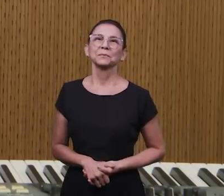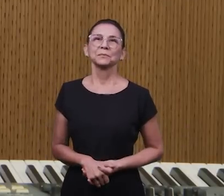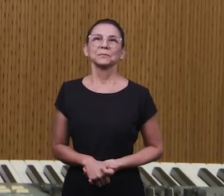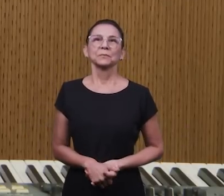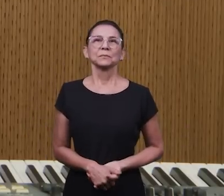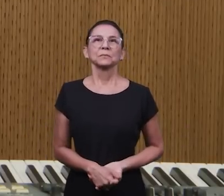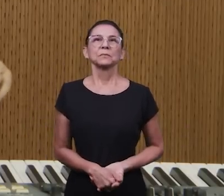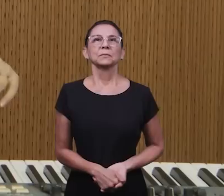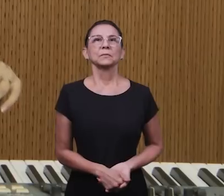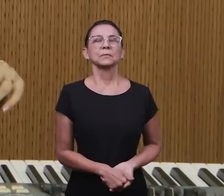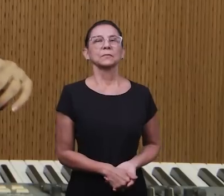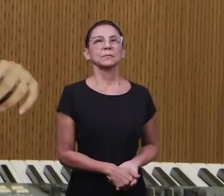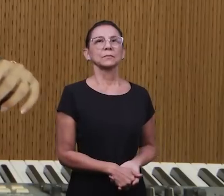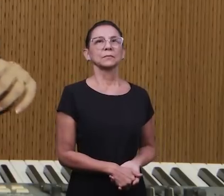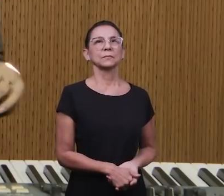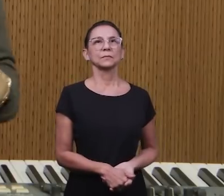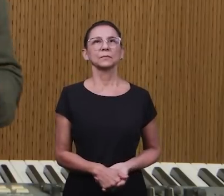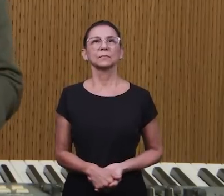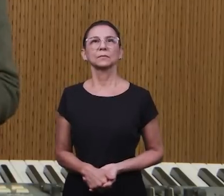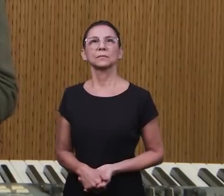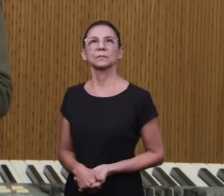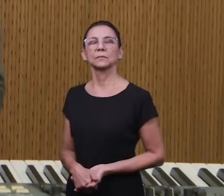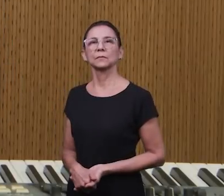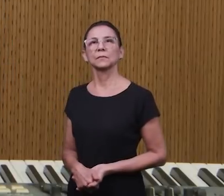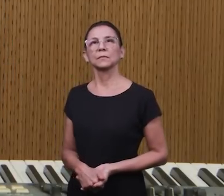de ressonância.